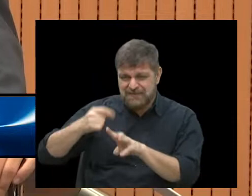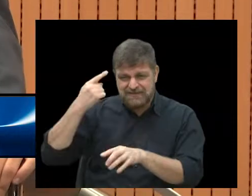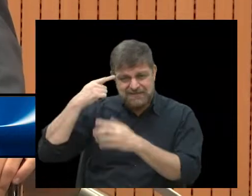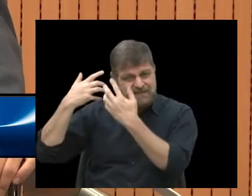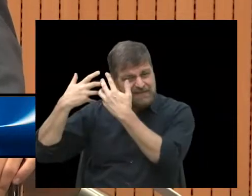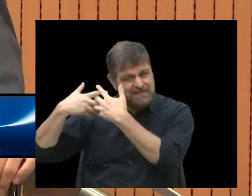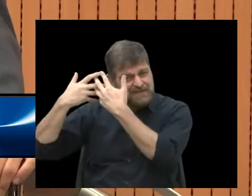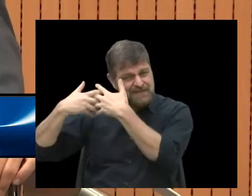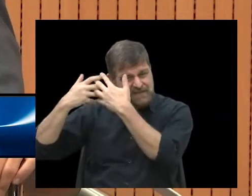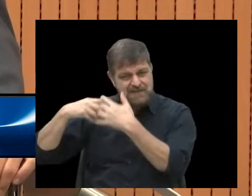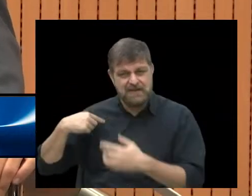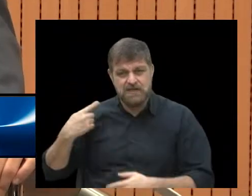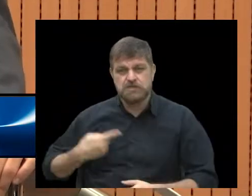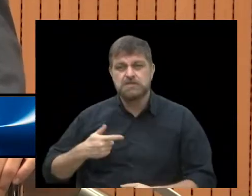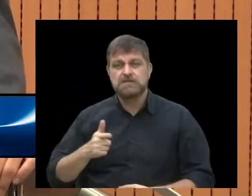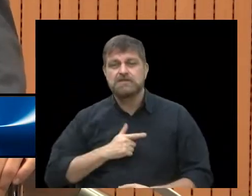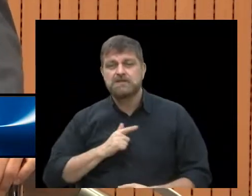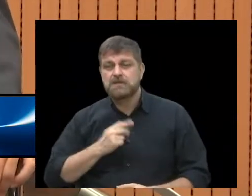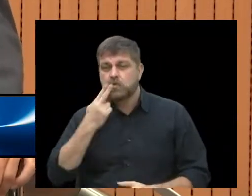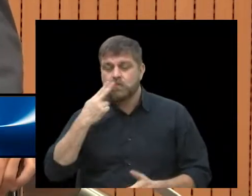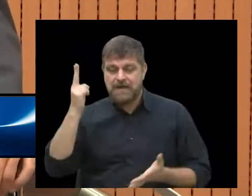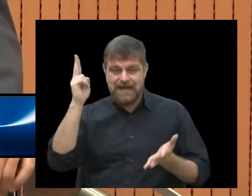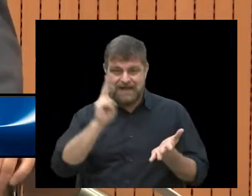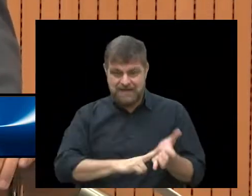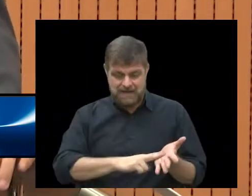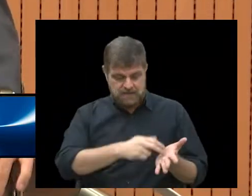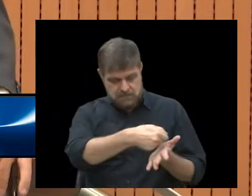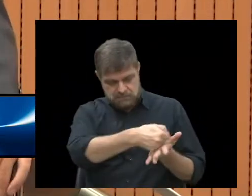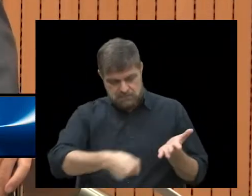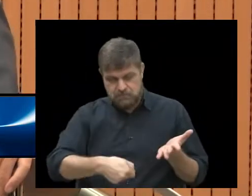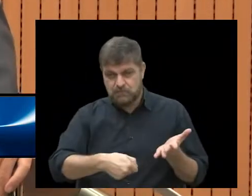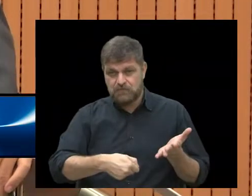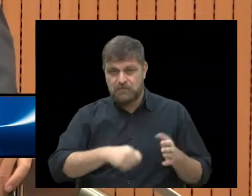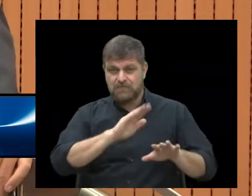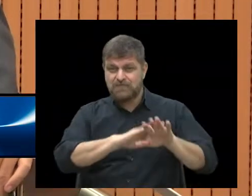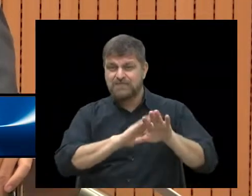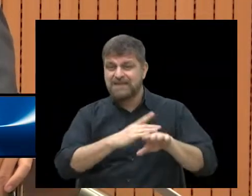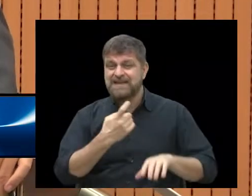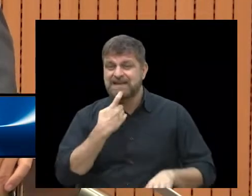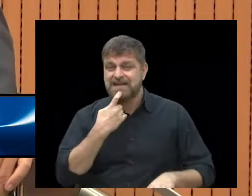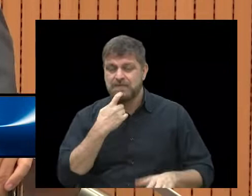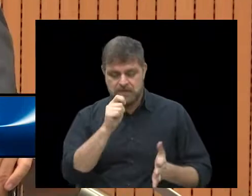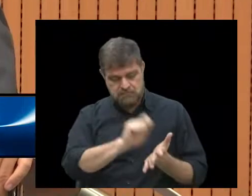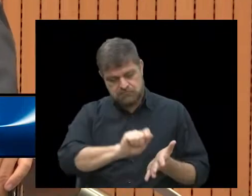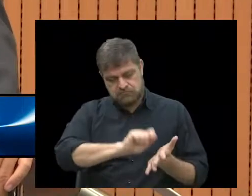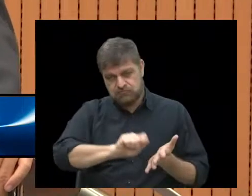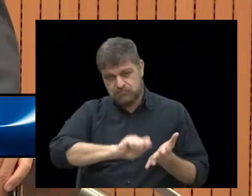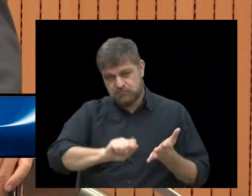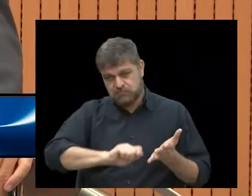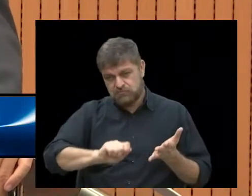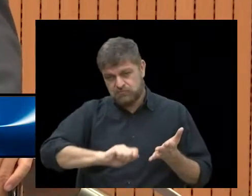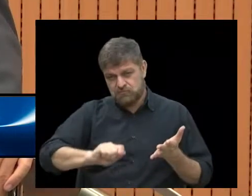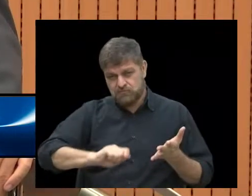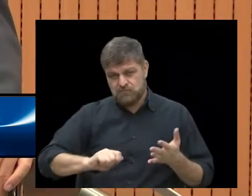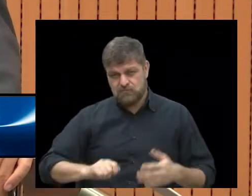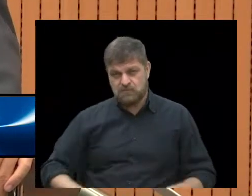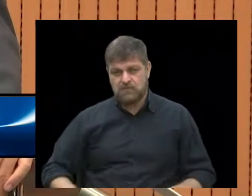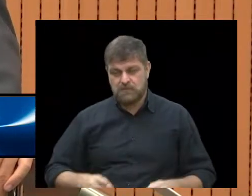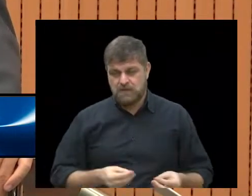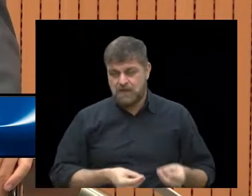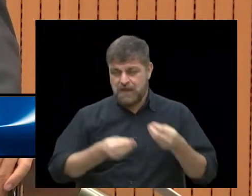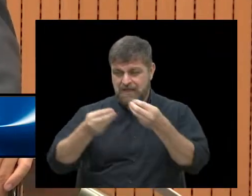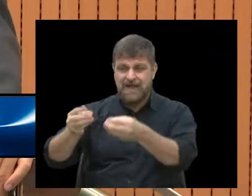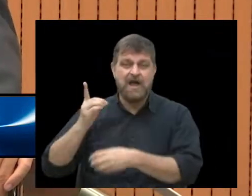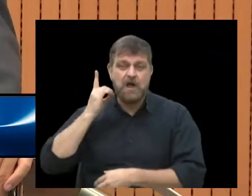reflexão, sair com uma carta da cidade de Campinas a ser direcionada a todos os deputados